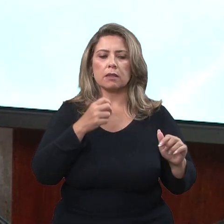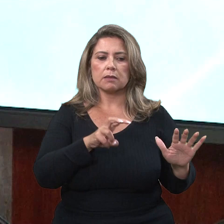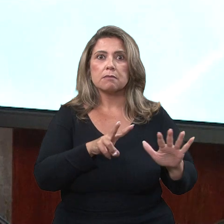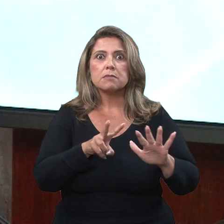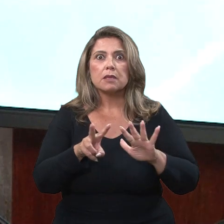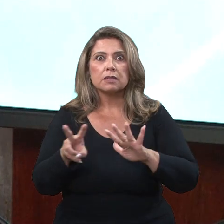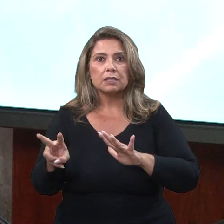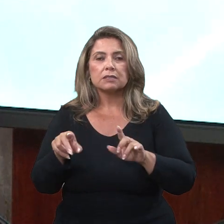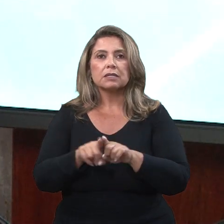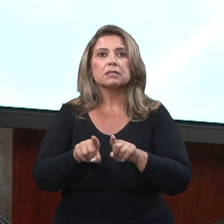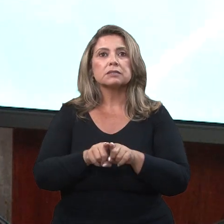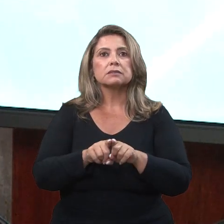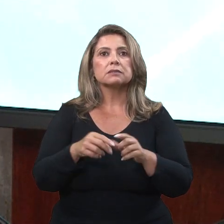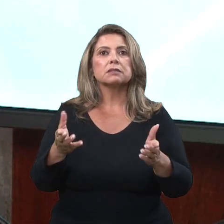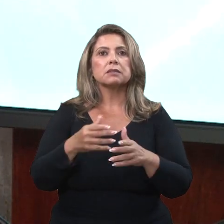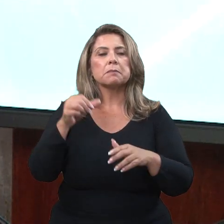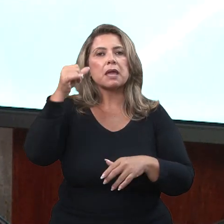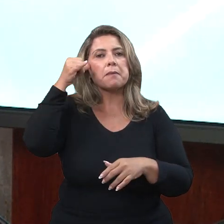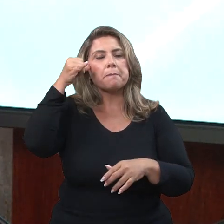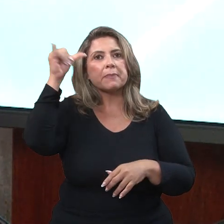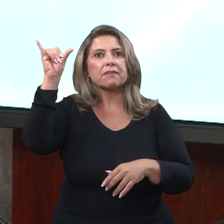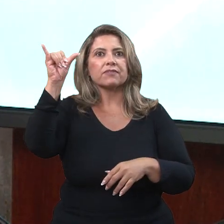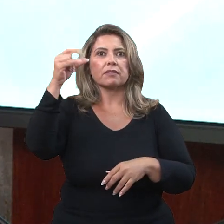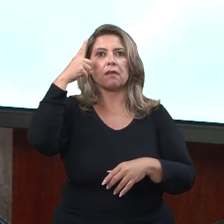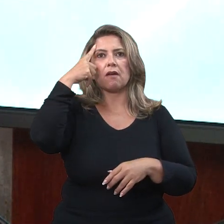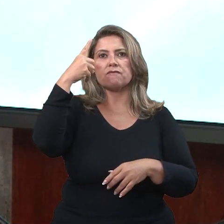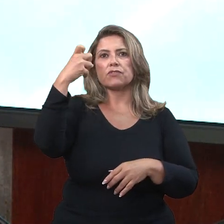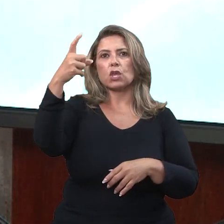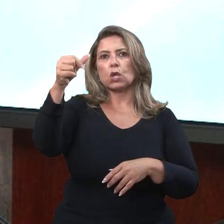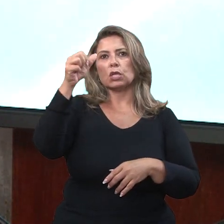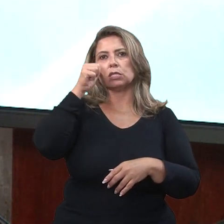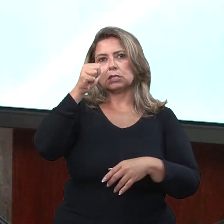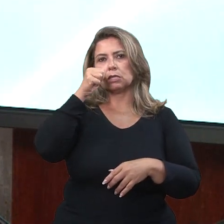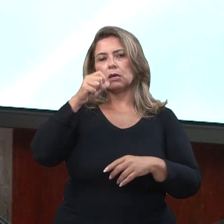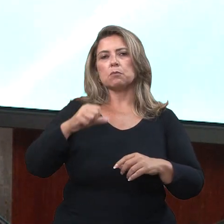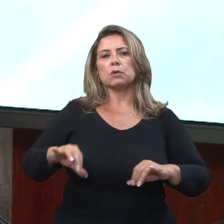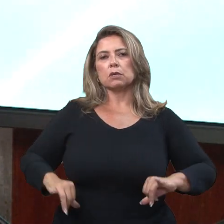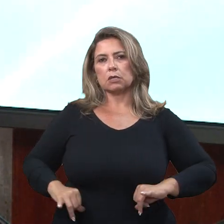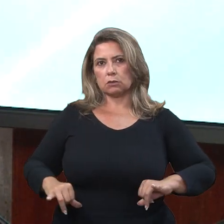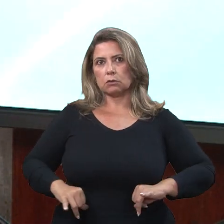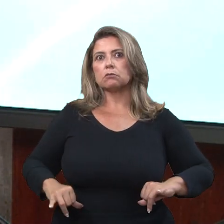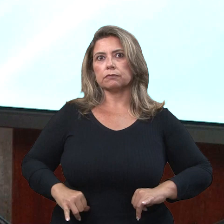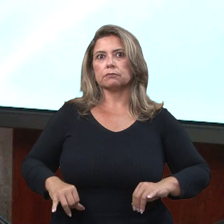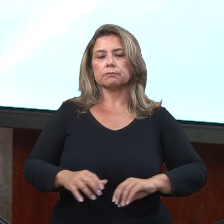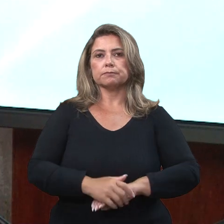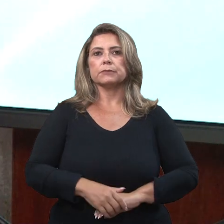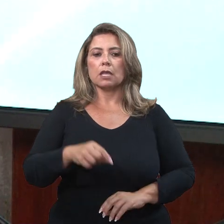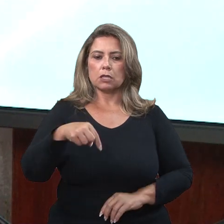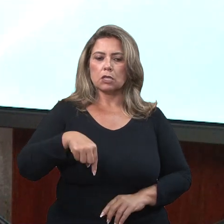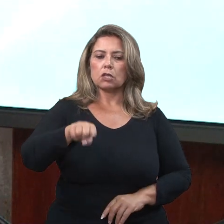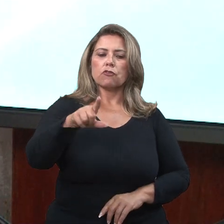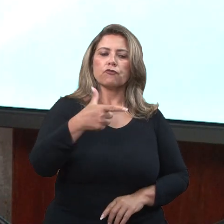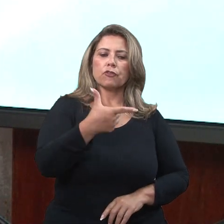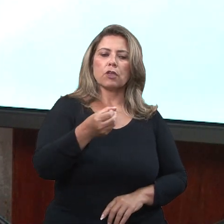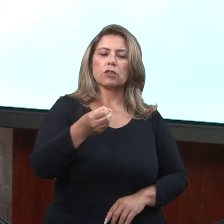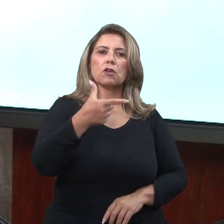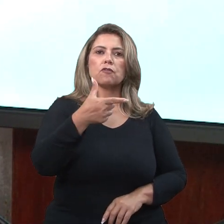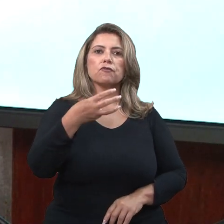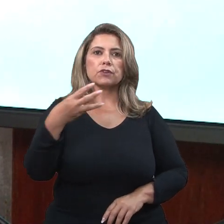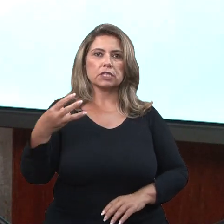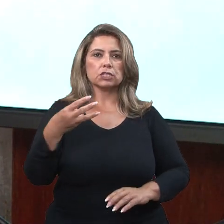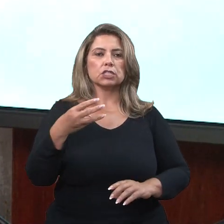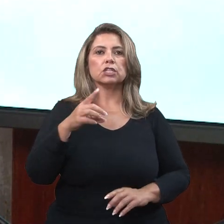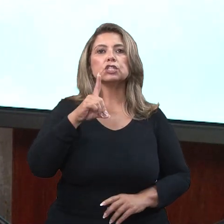Escolar de Combate à Violência contra as Mulheres, no que vai ocorrer em 2023, entre os